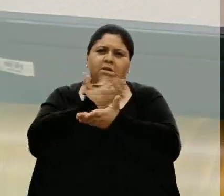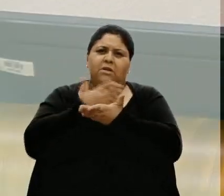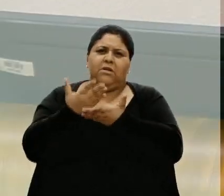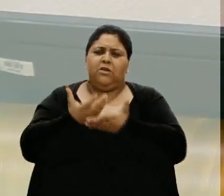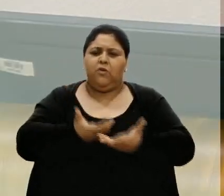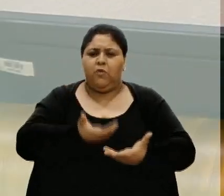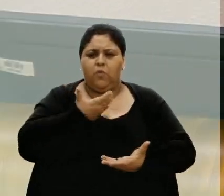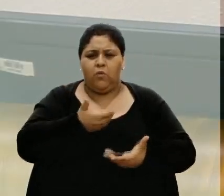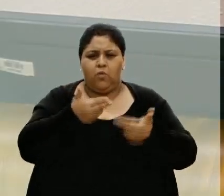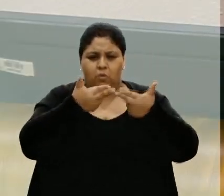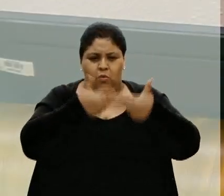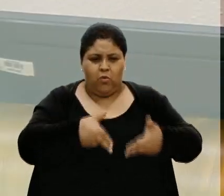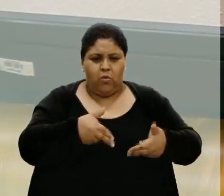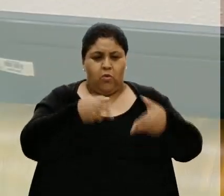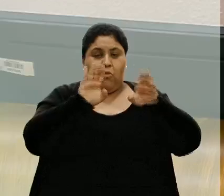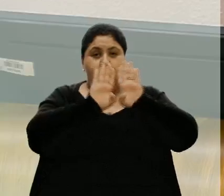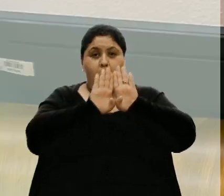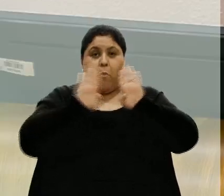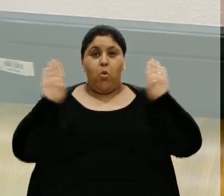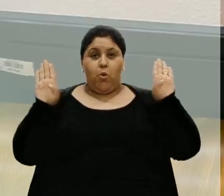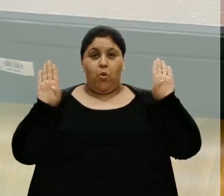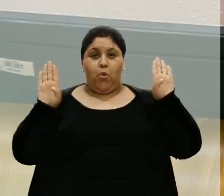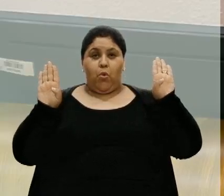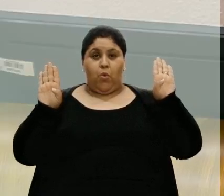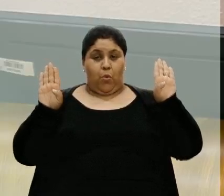foi inaugurado um muro lá.